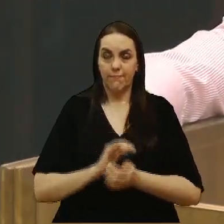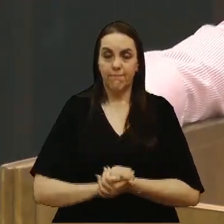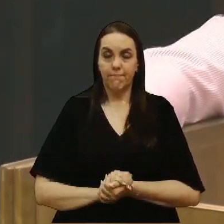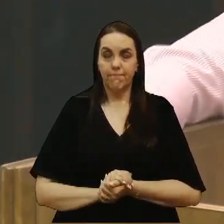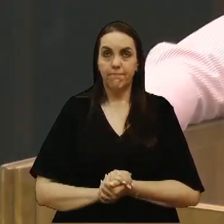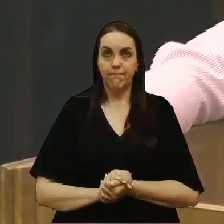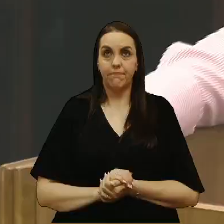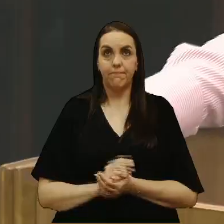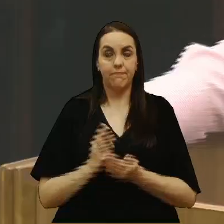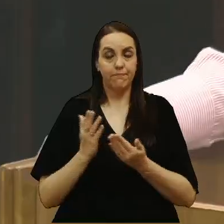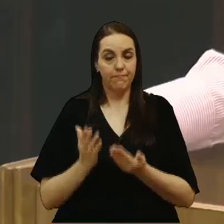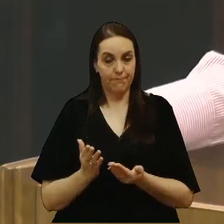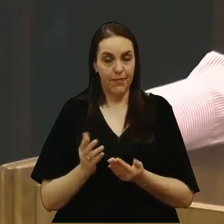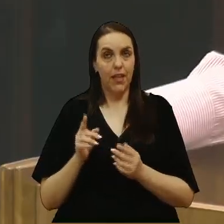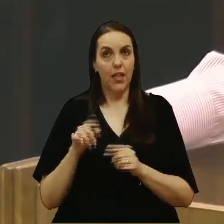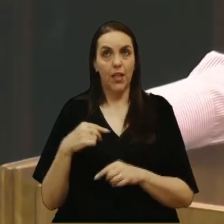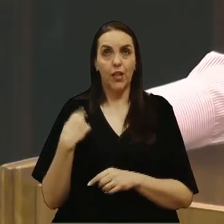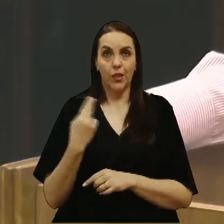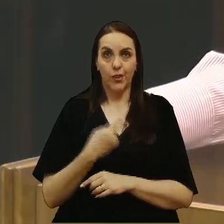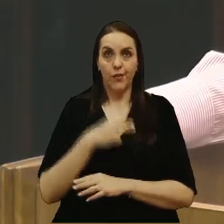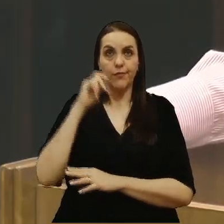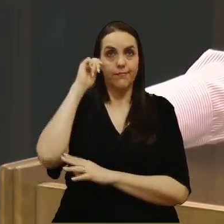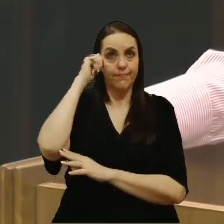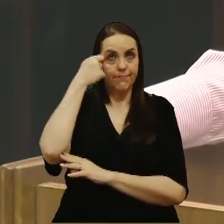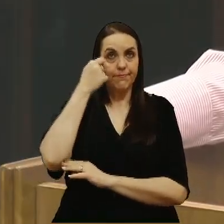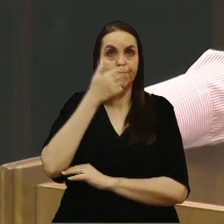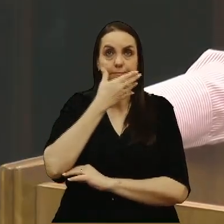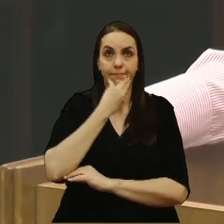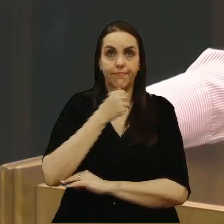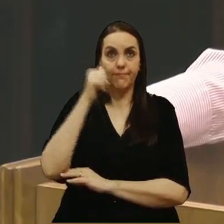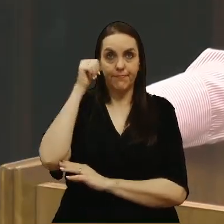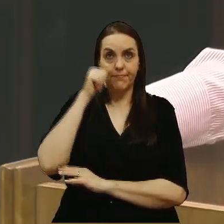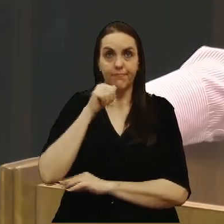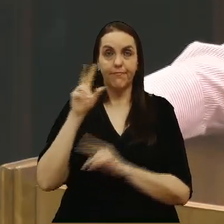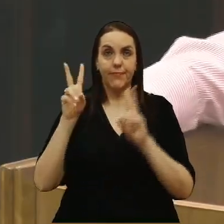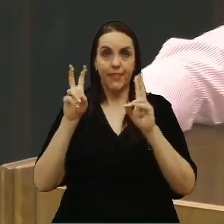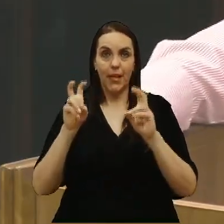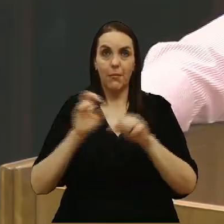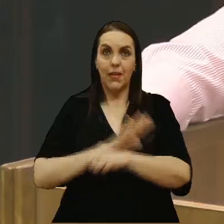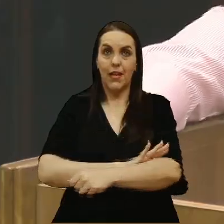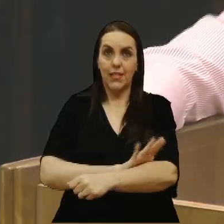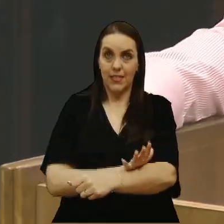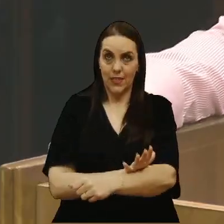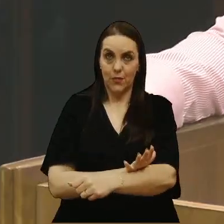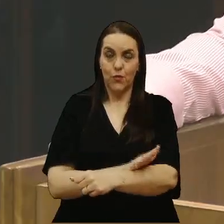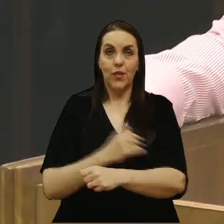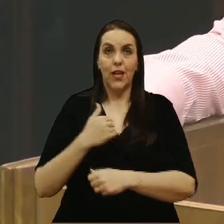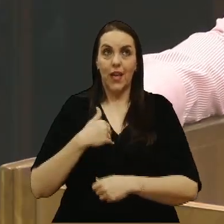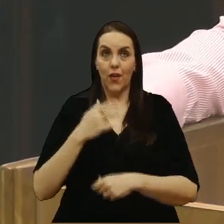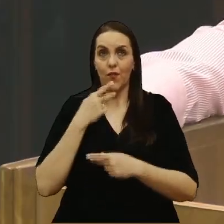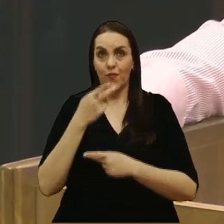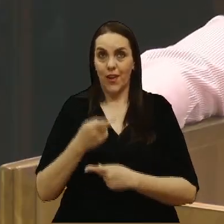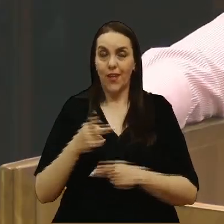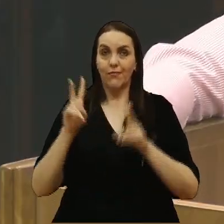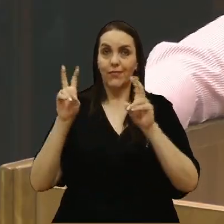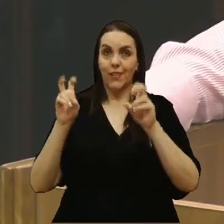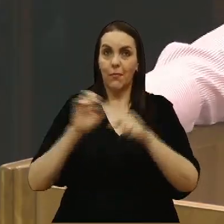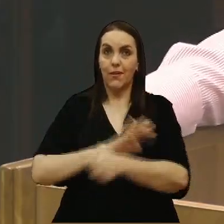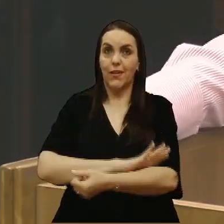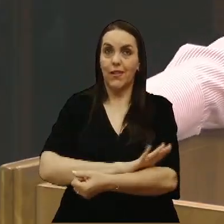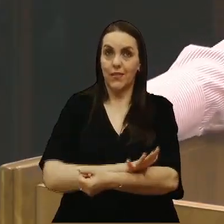nesse caso, nós, negros e negras, eu venho para falar do tema do racismo. E eu venho falar do tema do